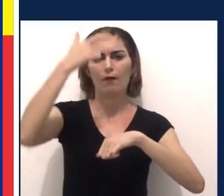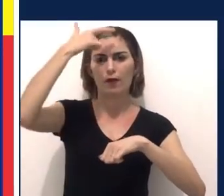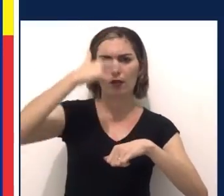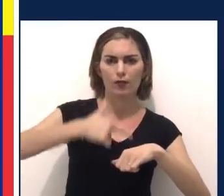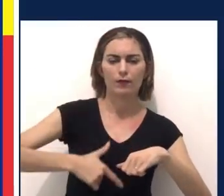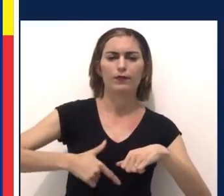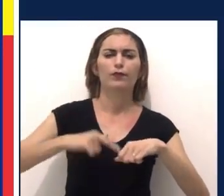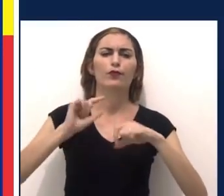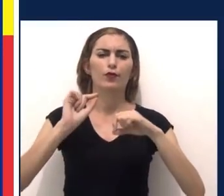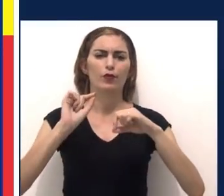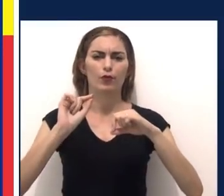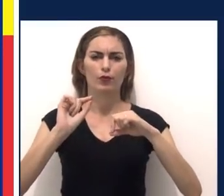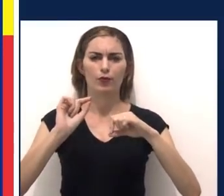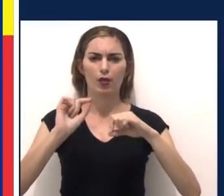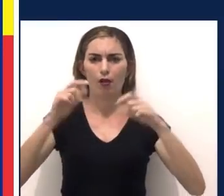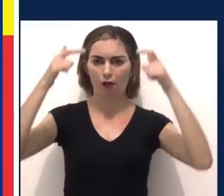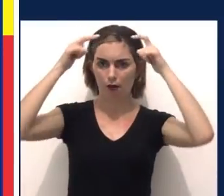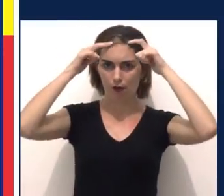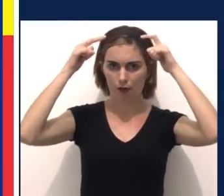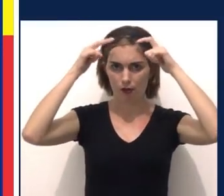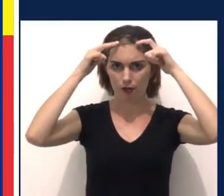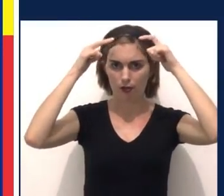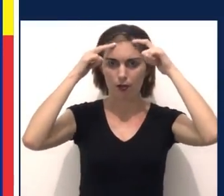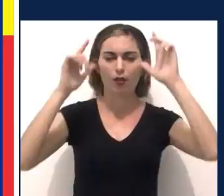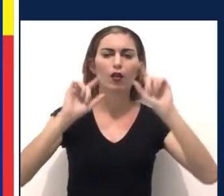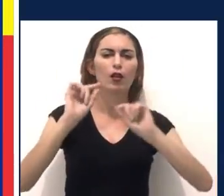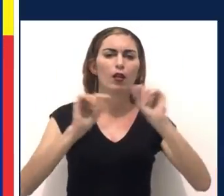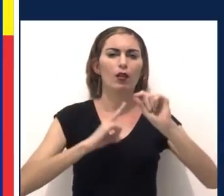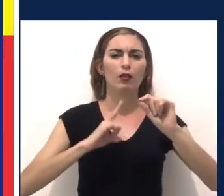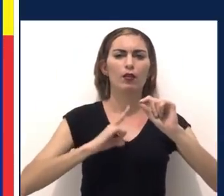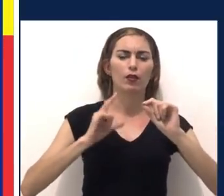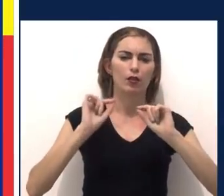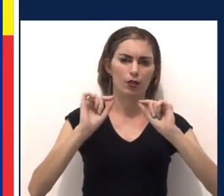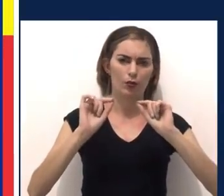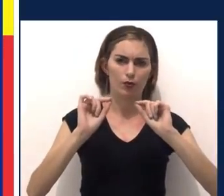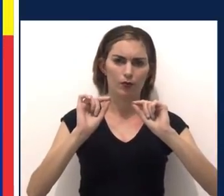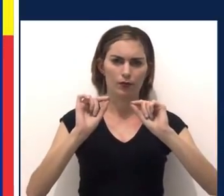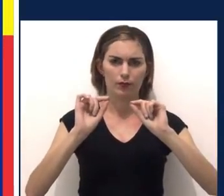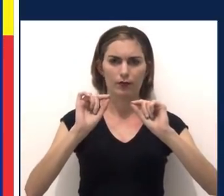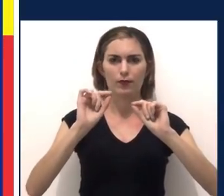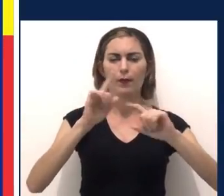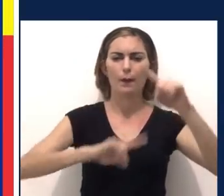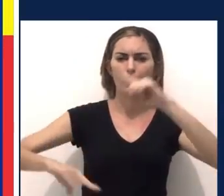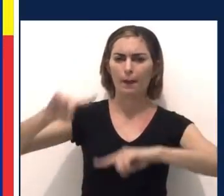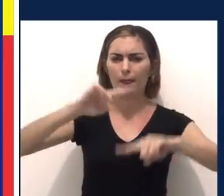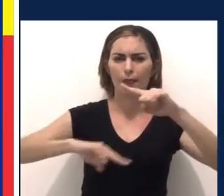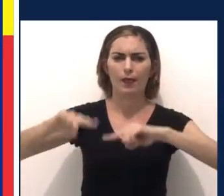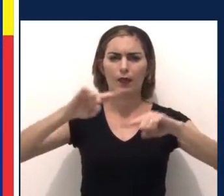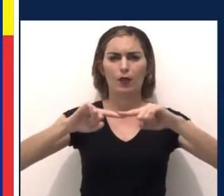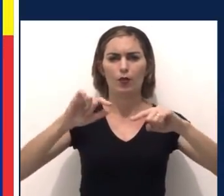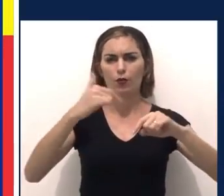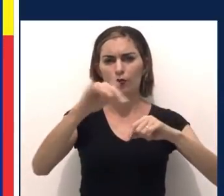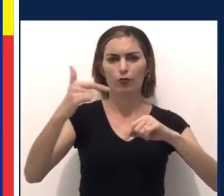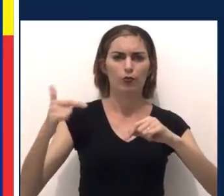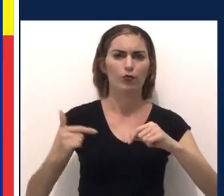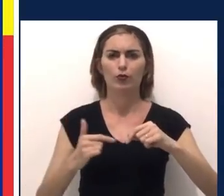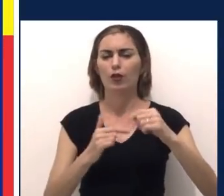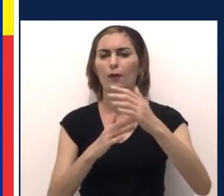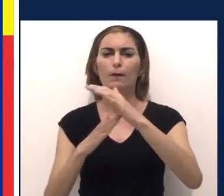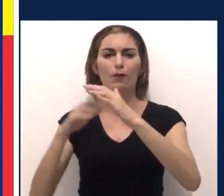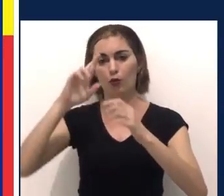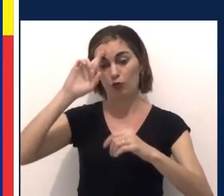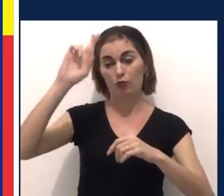se personificada no rei, que tem o que? A origem divina, não havendo o